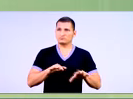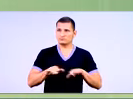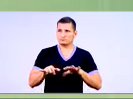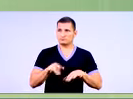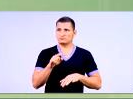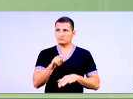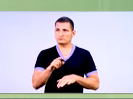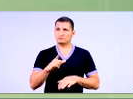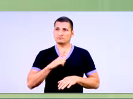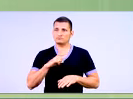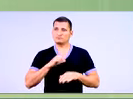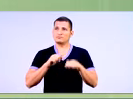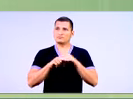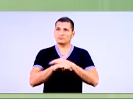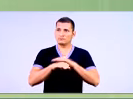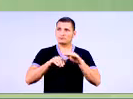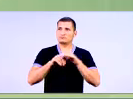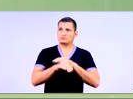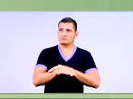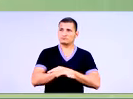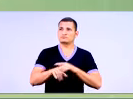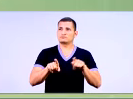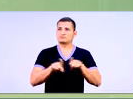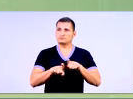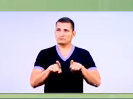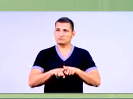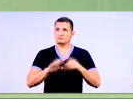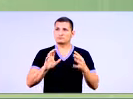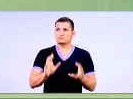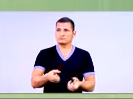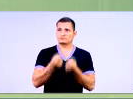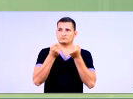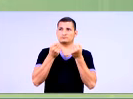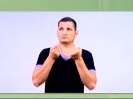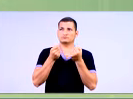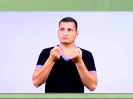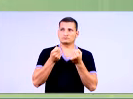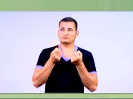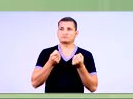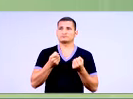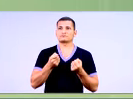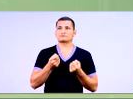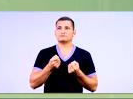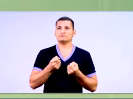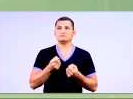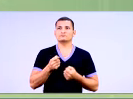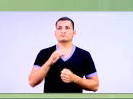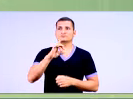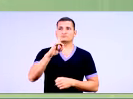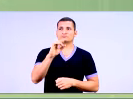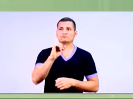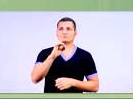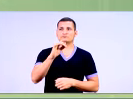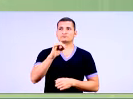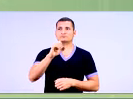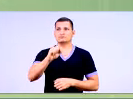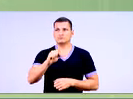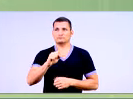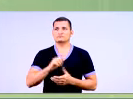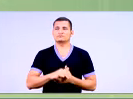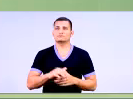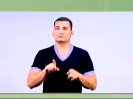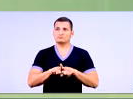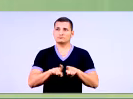ela armazena e também resgata, retrieves, né, resgatar dados, e ela tem